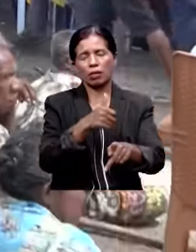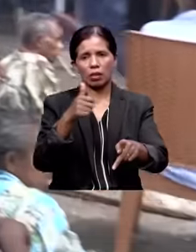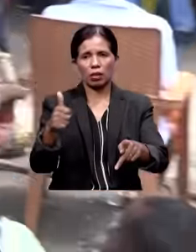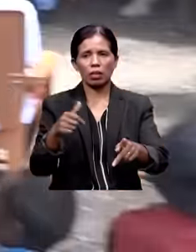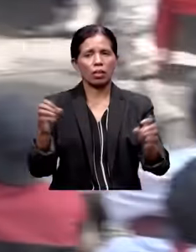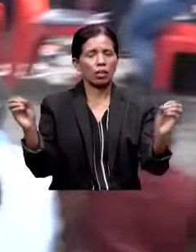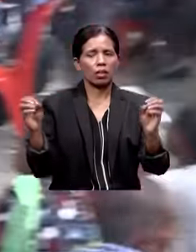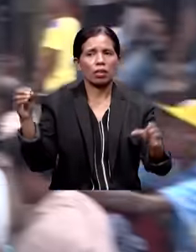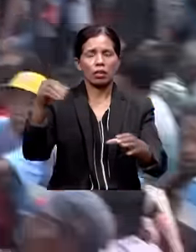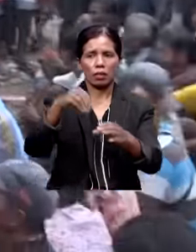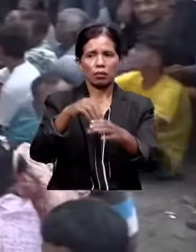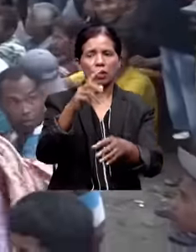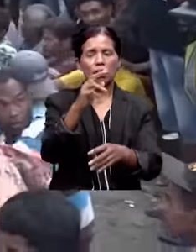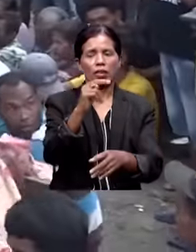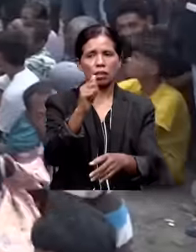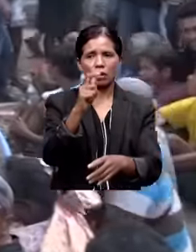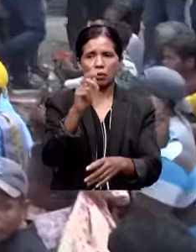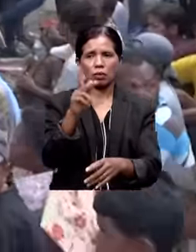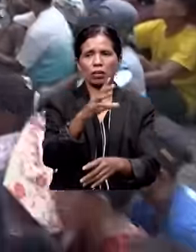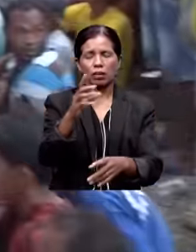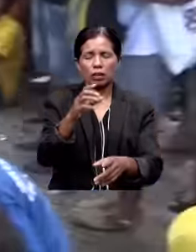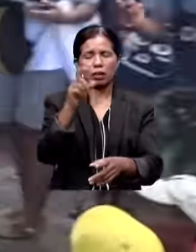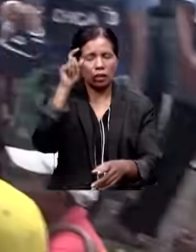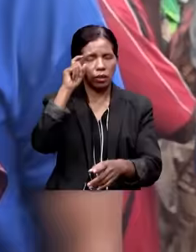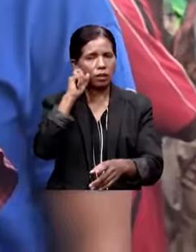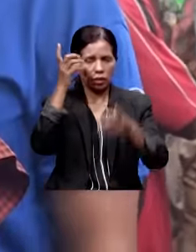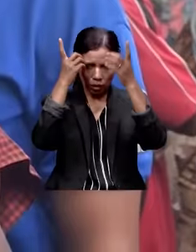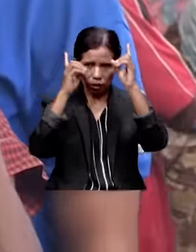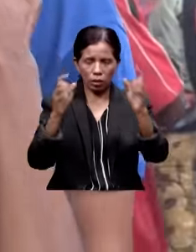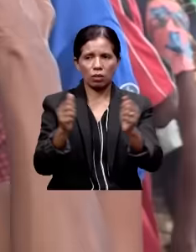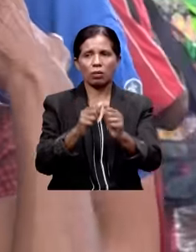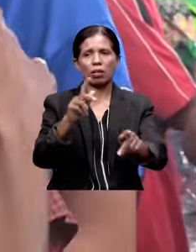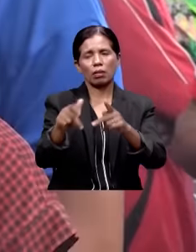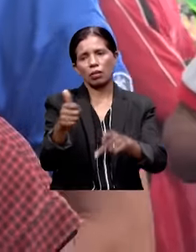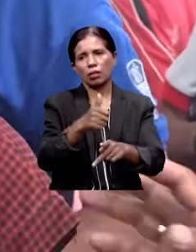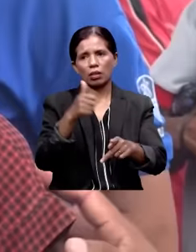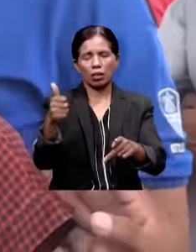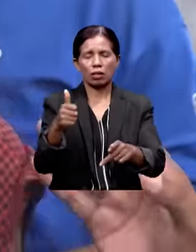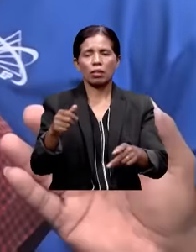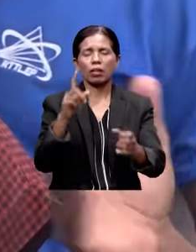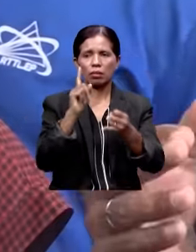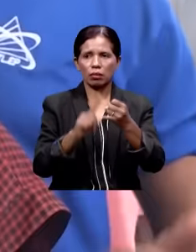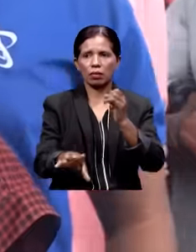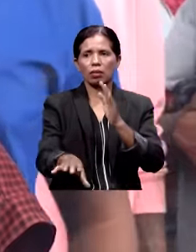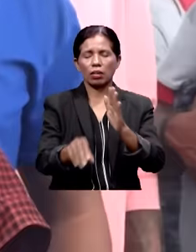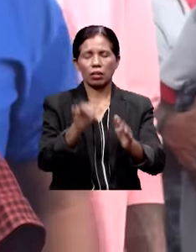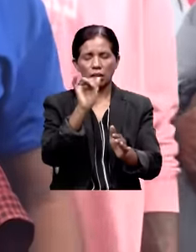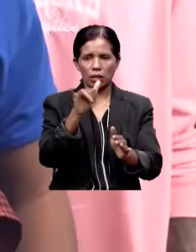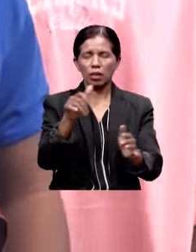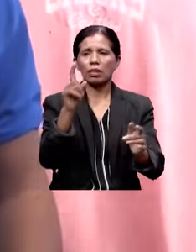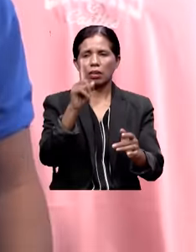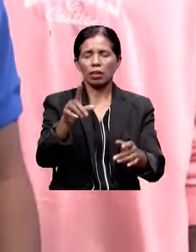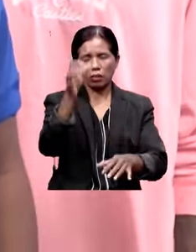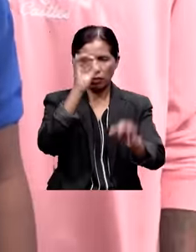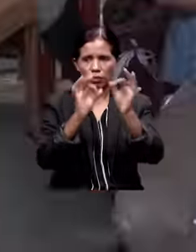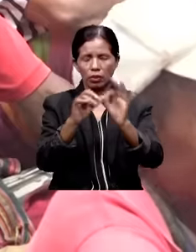la pertence ba Nactuca. Nune, sanana decidi ho di halau de diálogo com a comunidade Nactuca, nebe ikus mai hetan consenso ida, ho di fiar